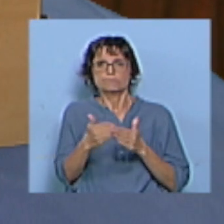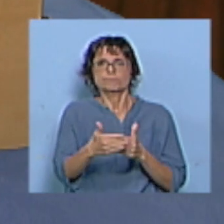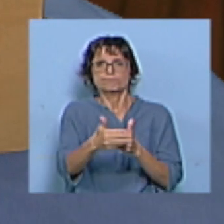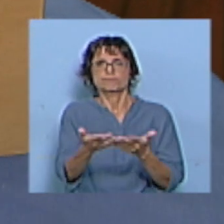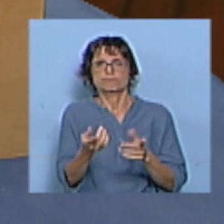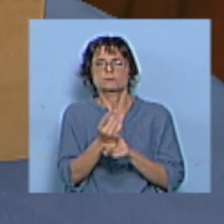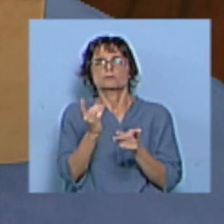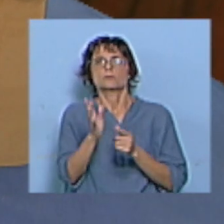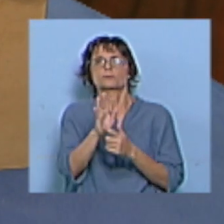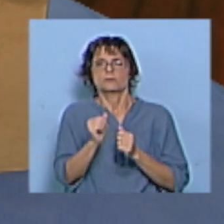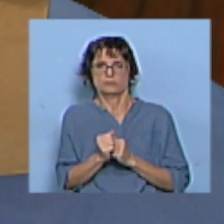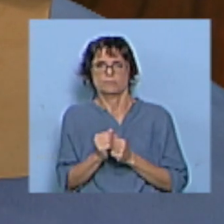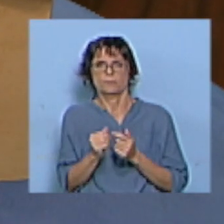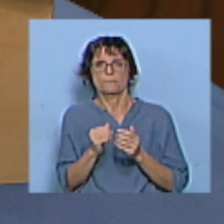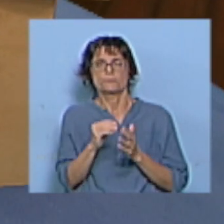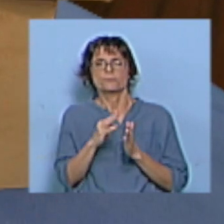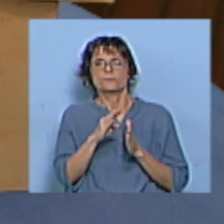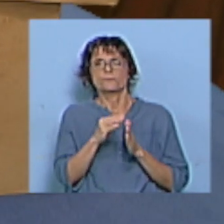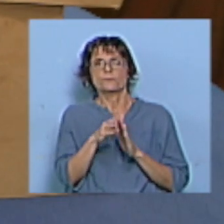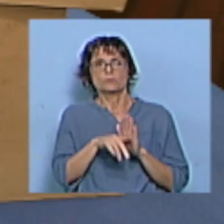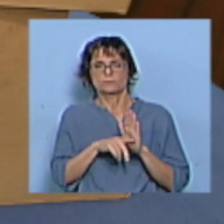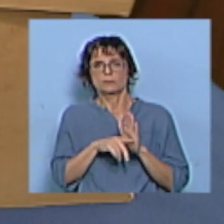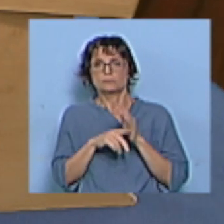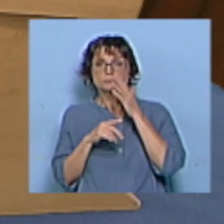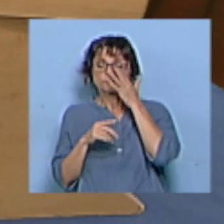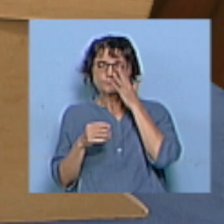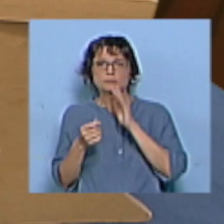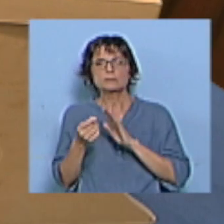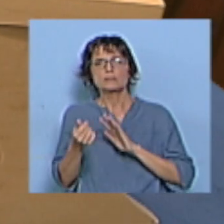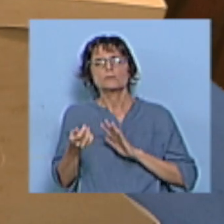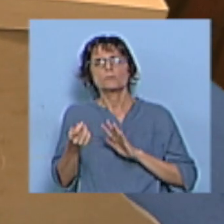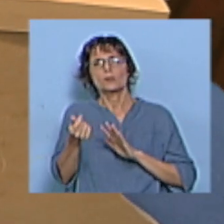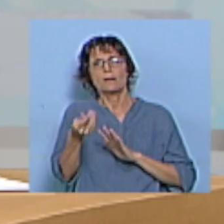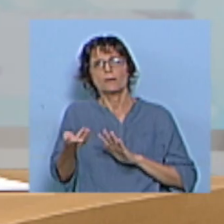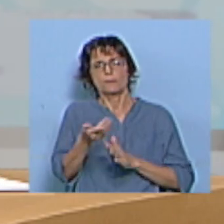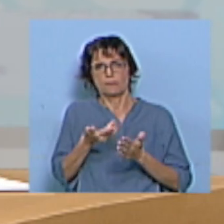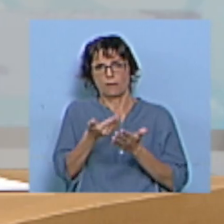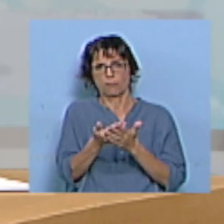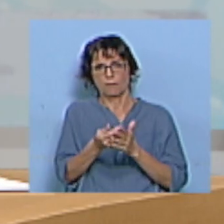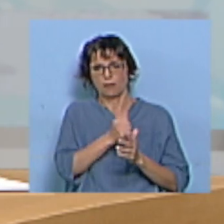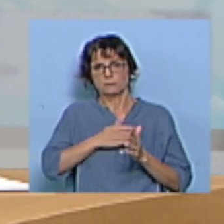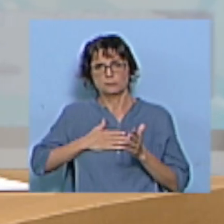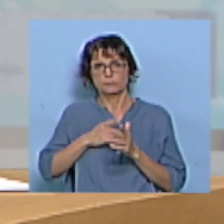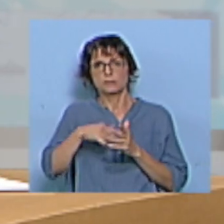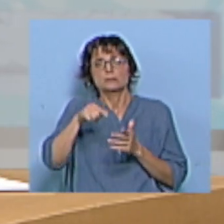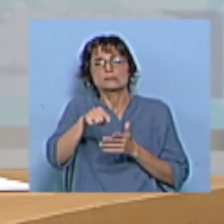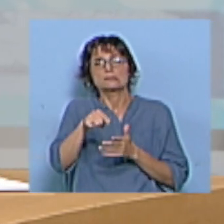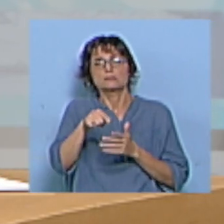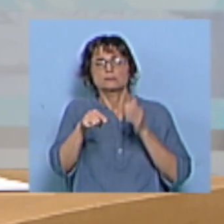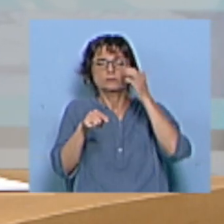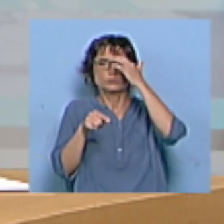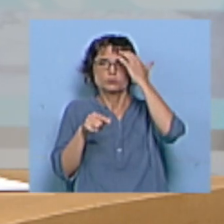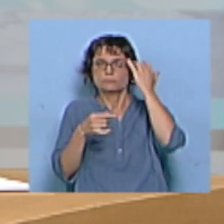o programa em concreto da capitalização das empresas, nós estávamos muito interessados nele e caiu para já.